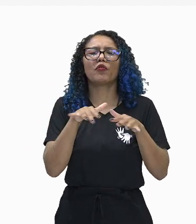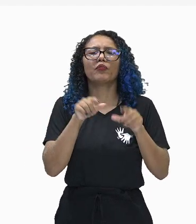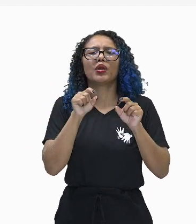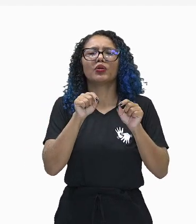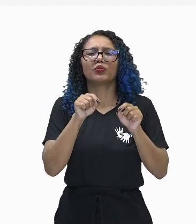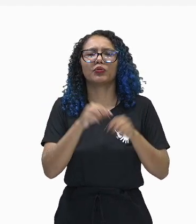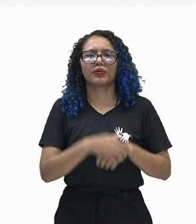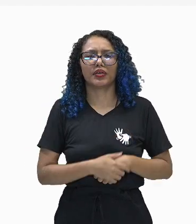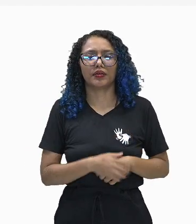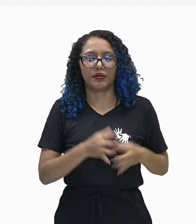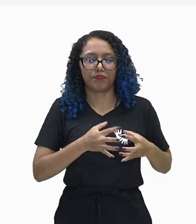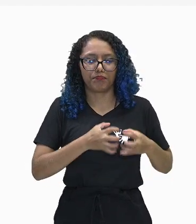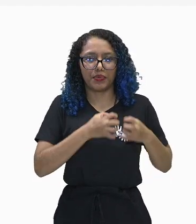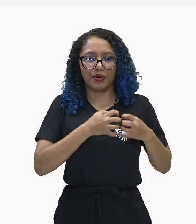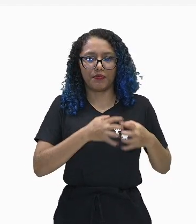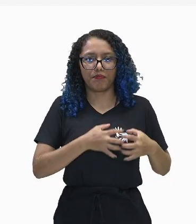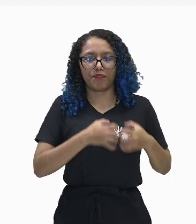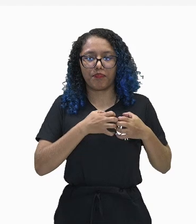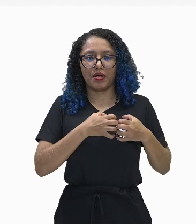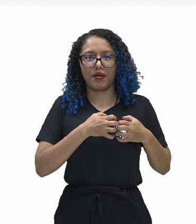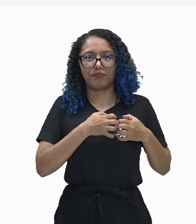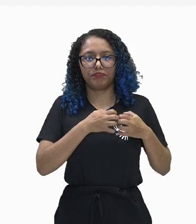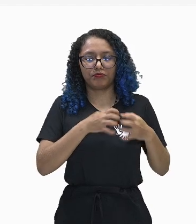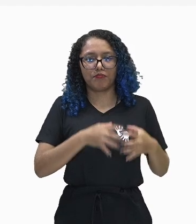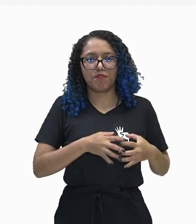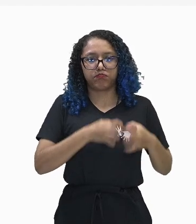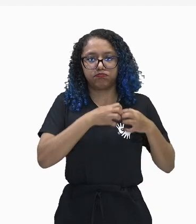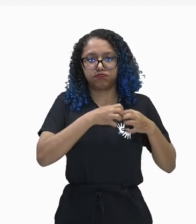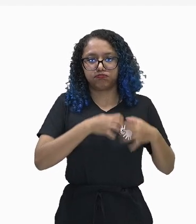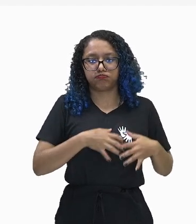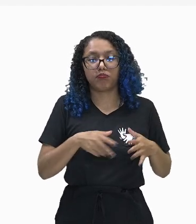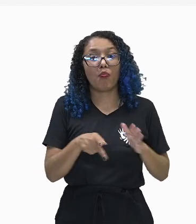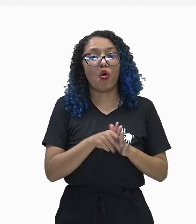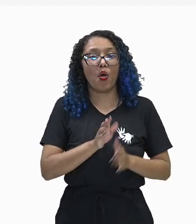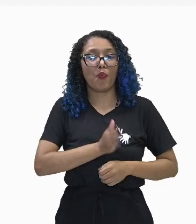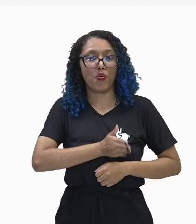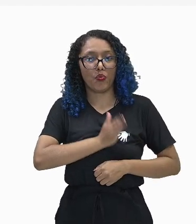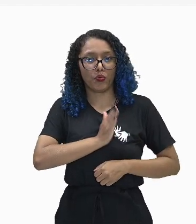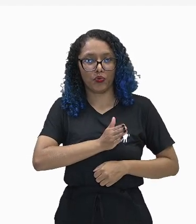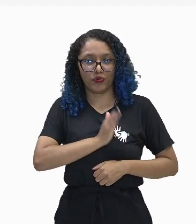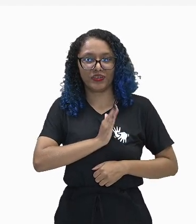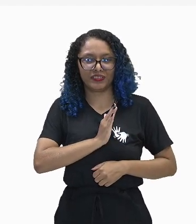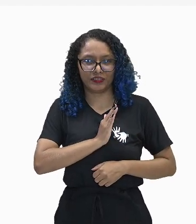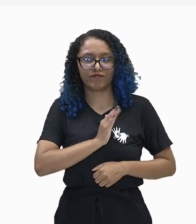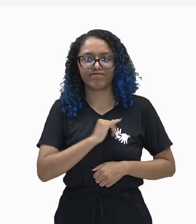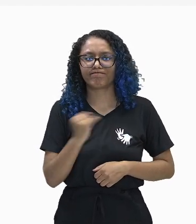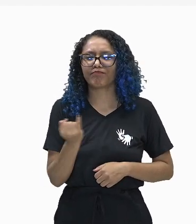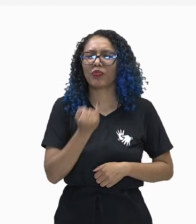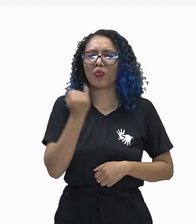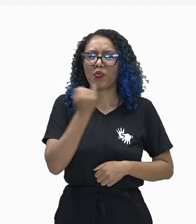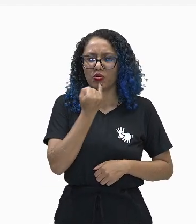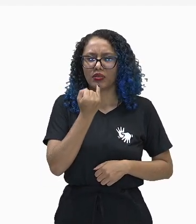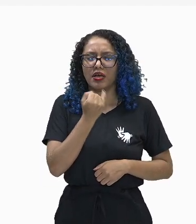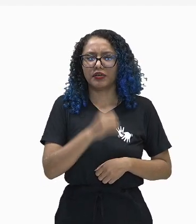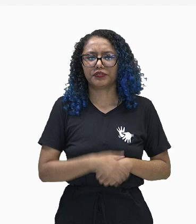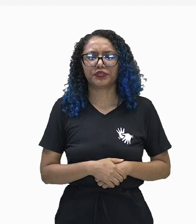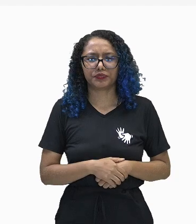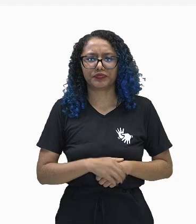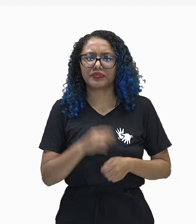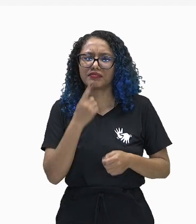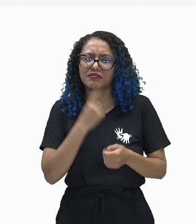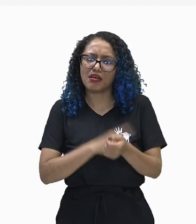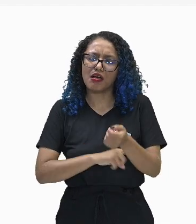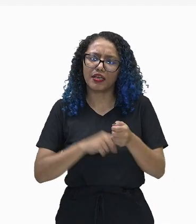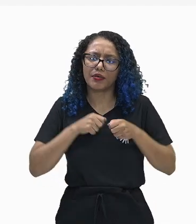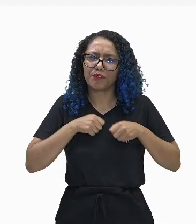de contração e relaxamento do coração que são essenciais para o bombeamento eficaz do